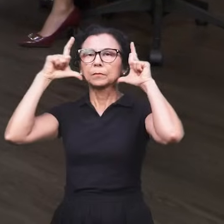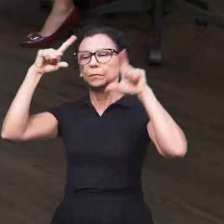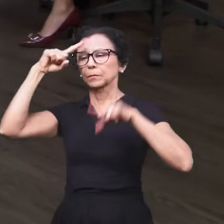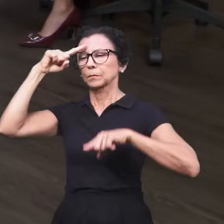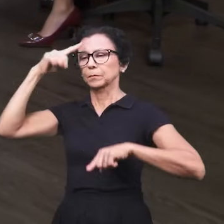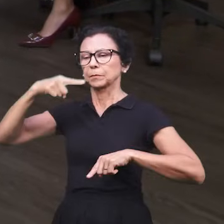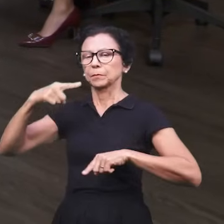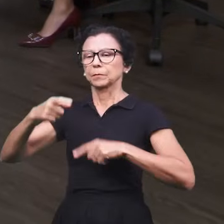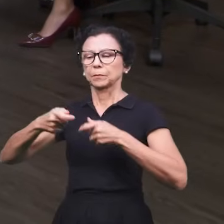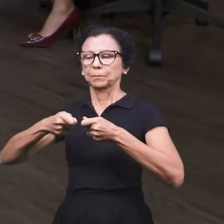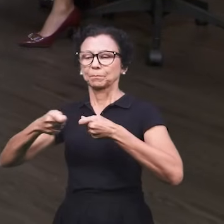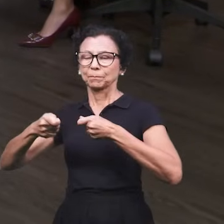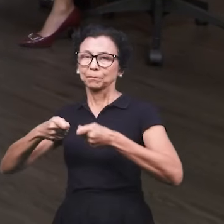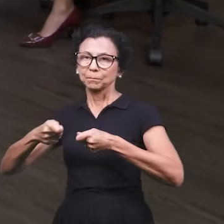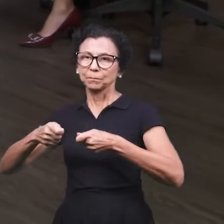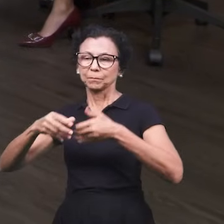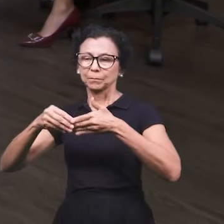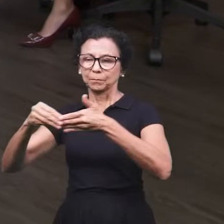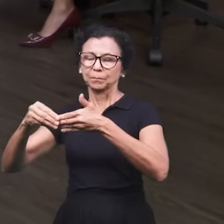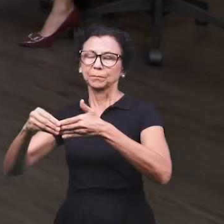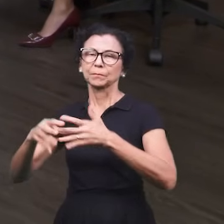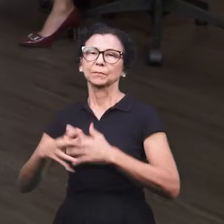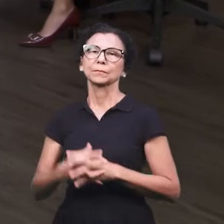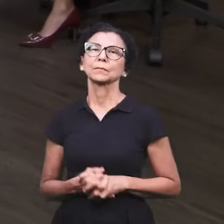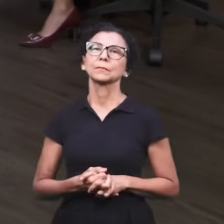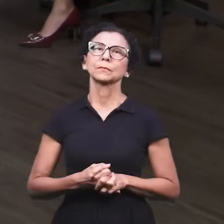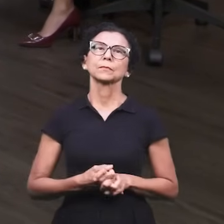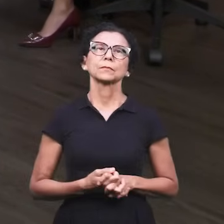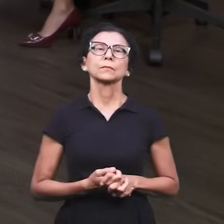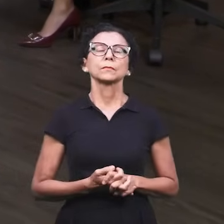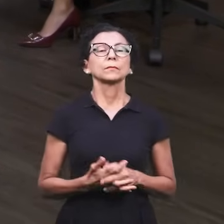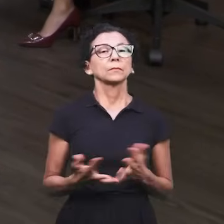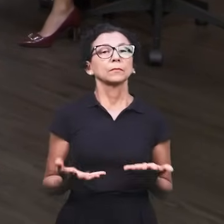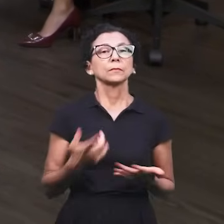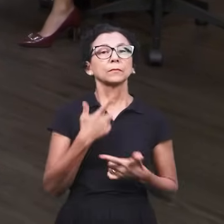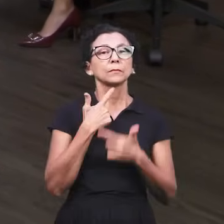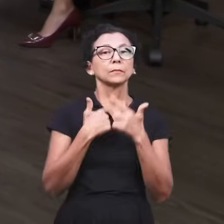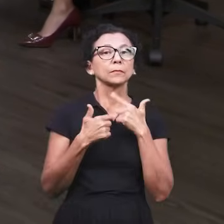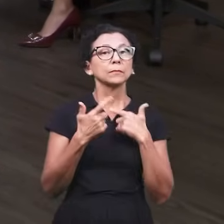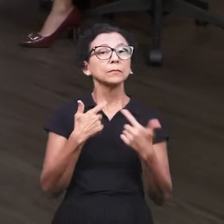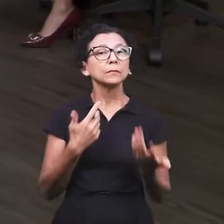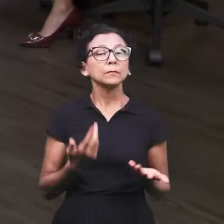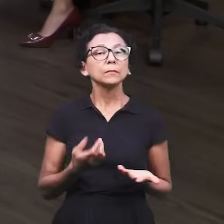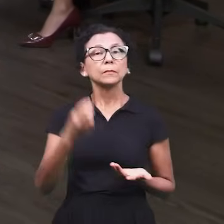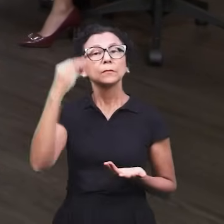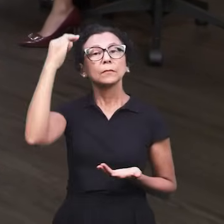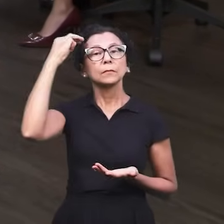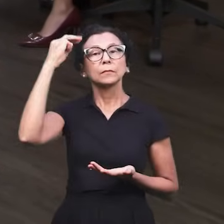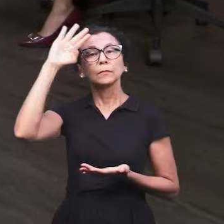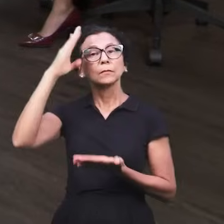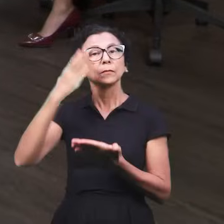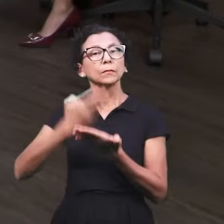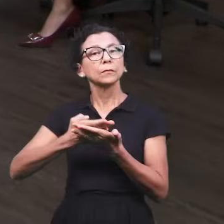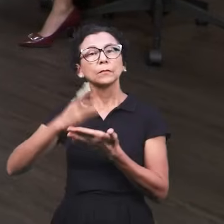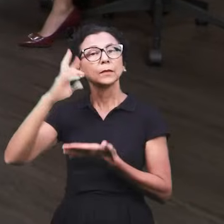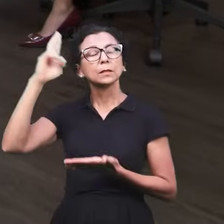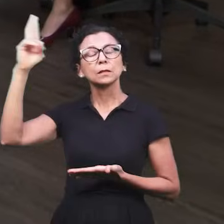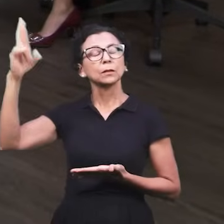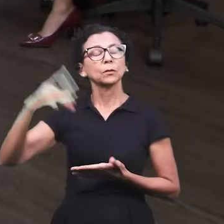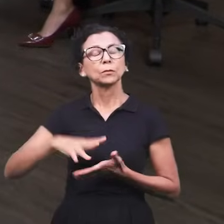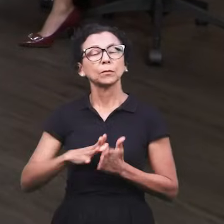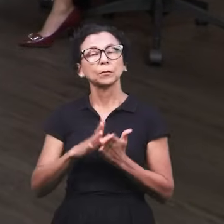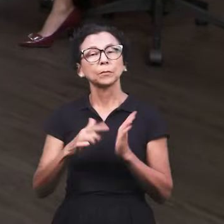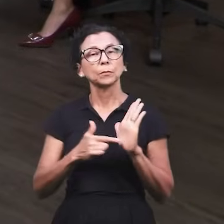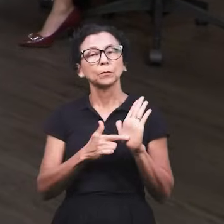Diniz? É o desejo. É o desejo de ter uma mente firme no Senhor. A palavra do